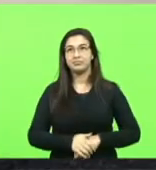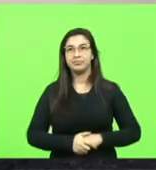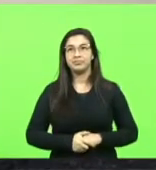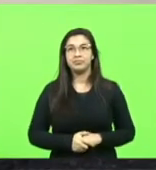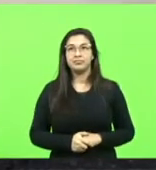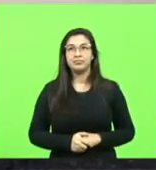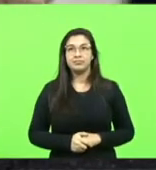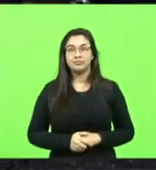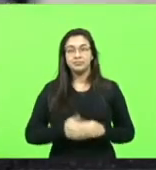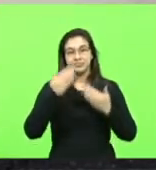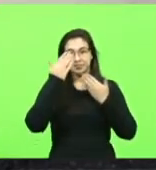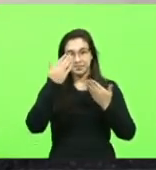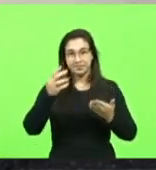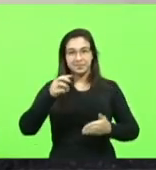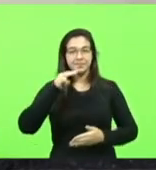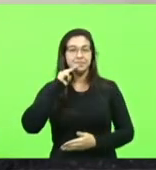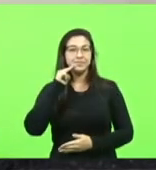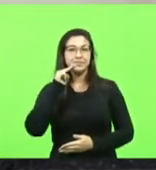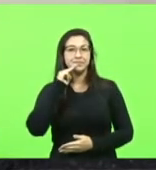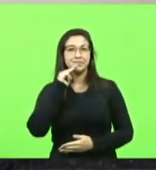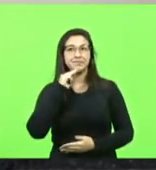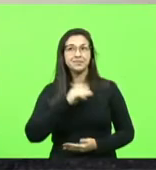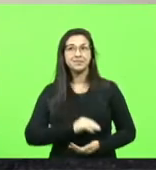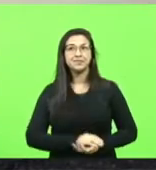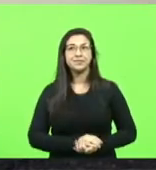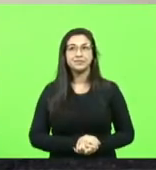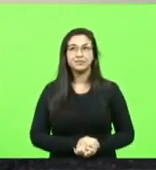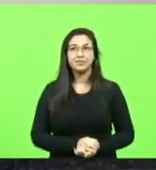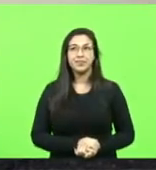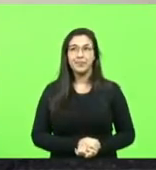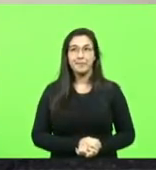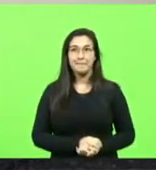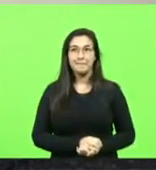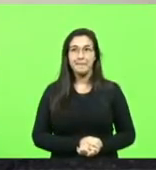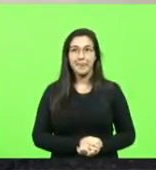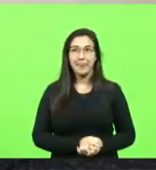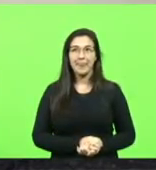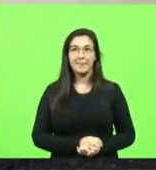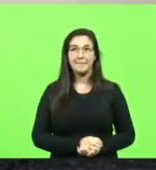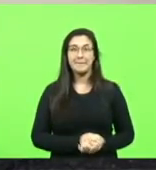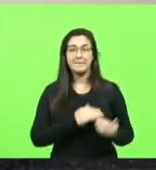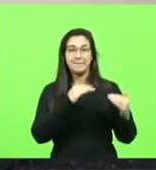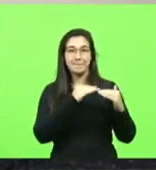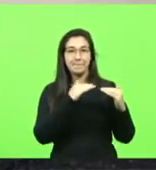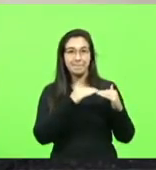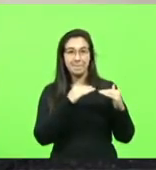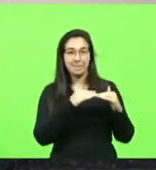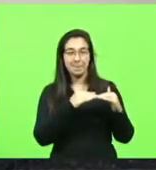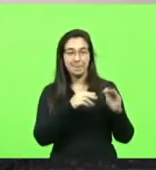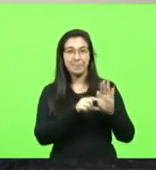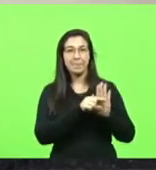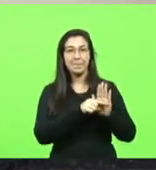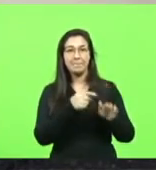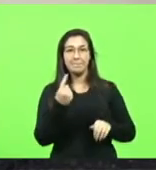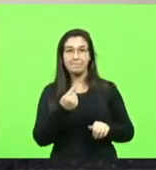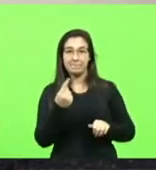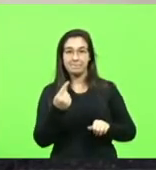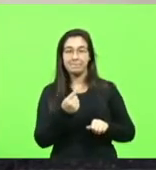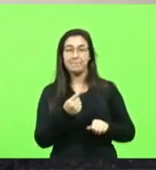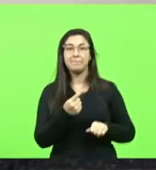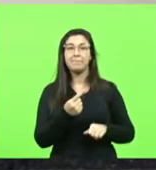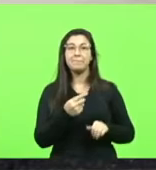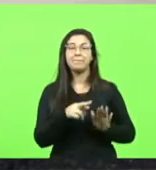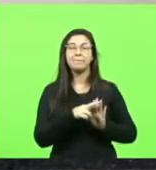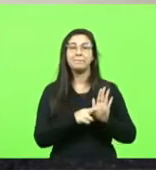Obrigado, deputada Marlene. Em consonância com o parágrafo primeiro do artigo número 106 do Regimento Interno,